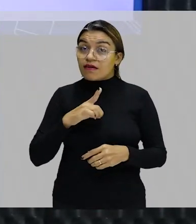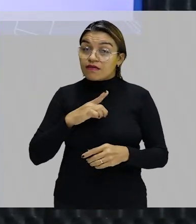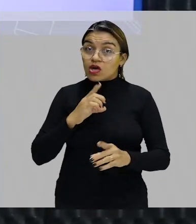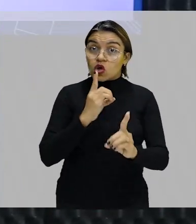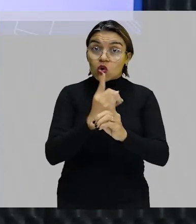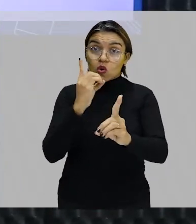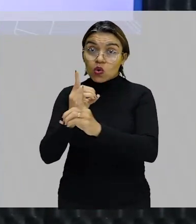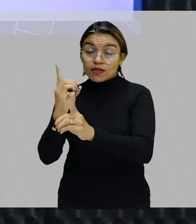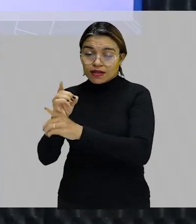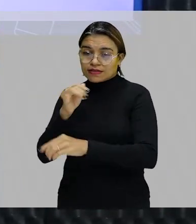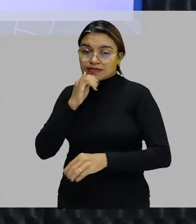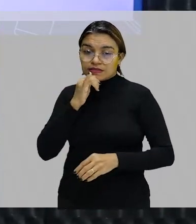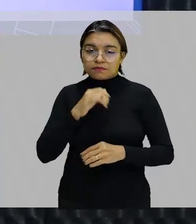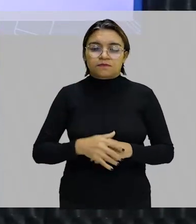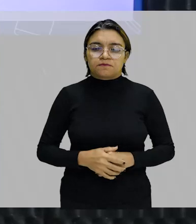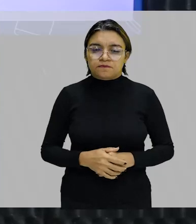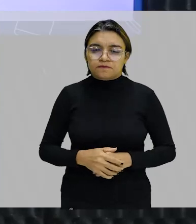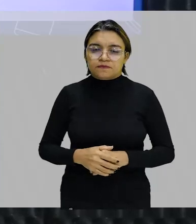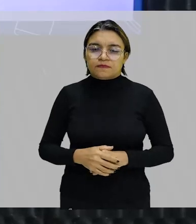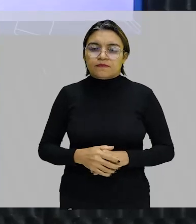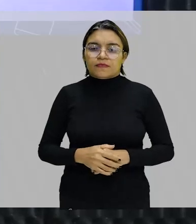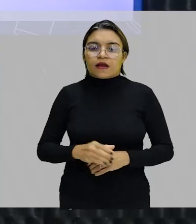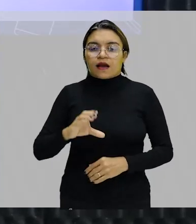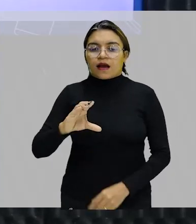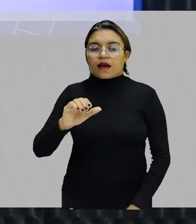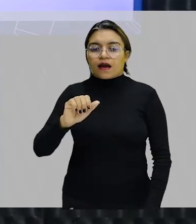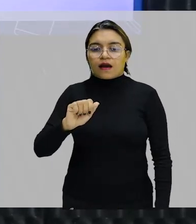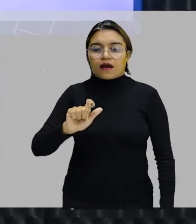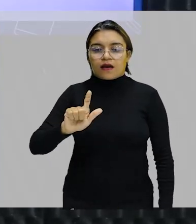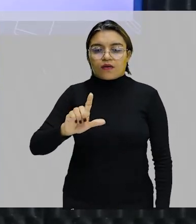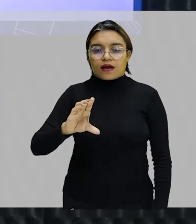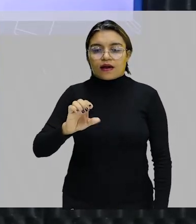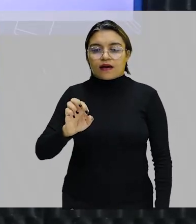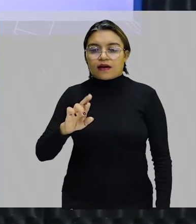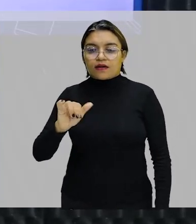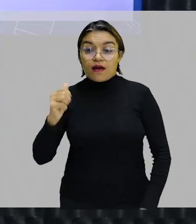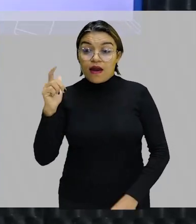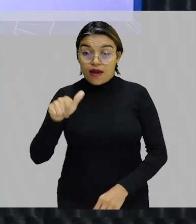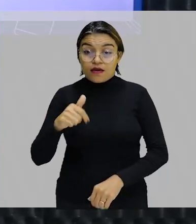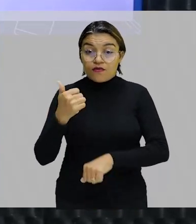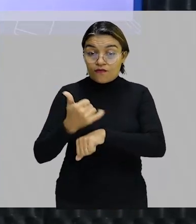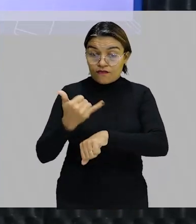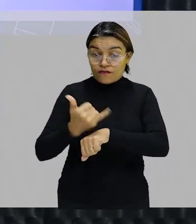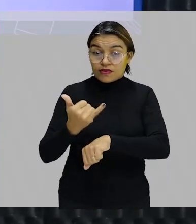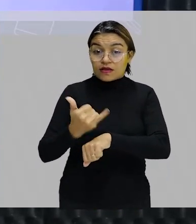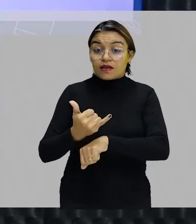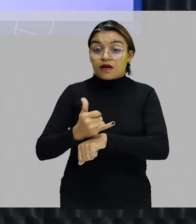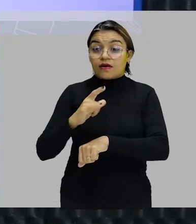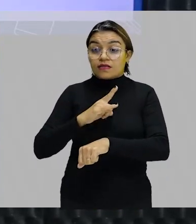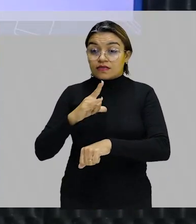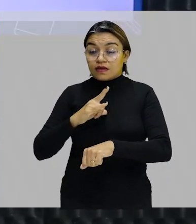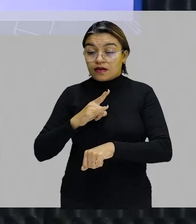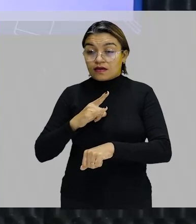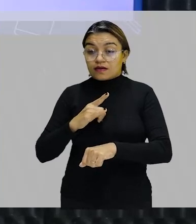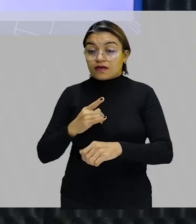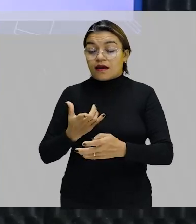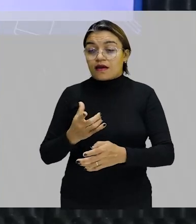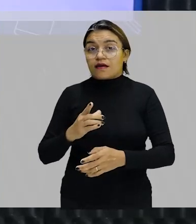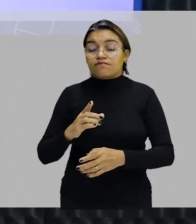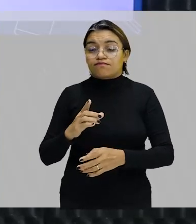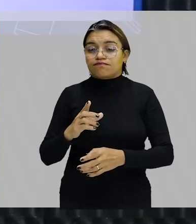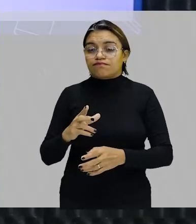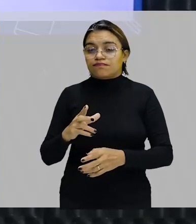exemplo, consideremos o caso do calcário, né? O calcário é um mineral formado principalmente por CaCO3, ou